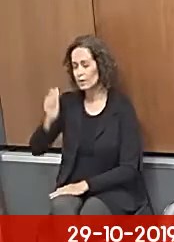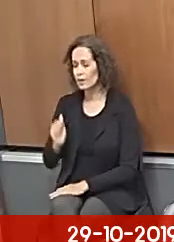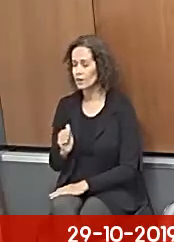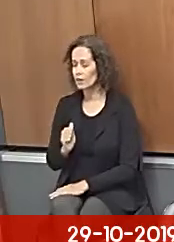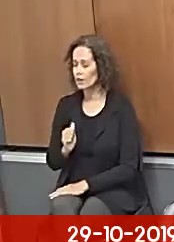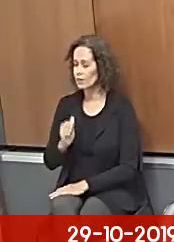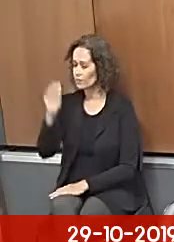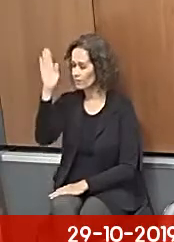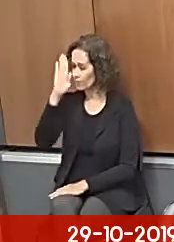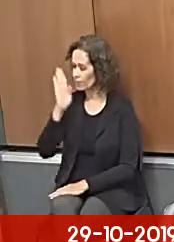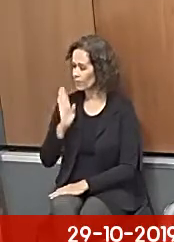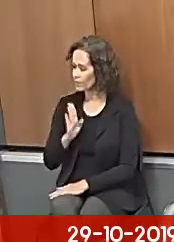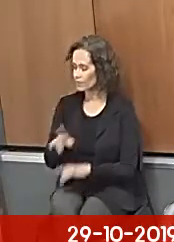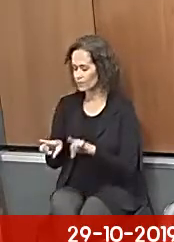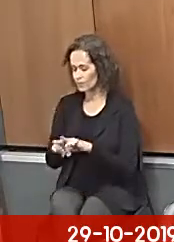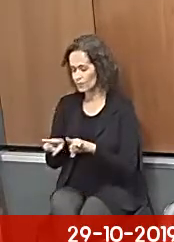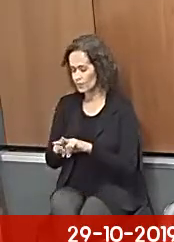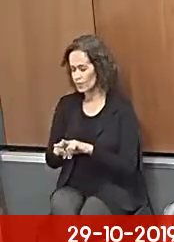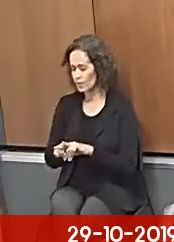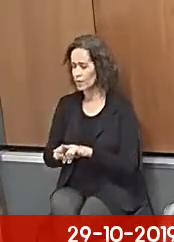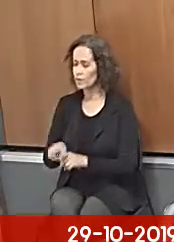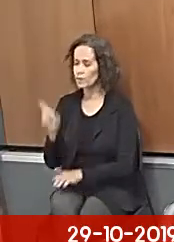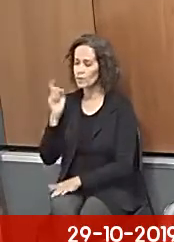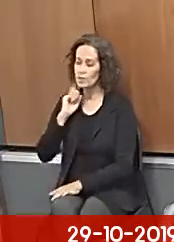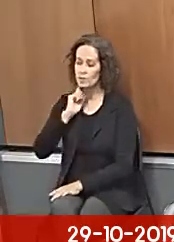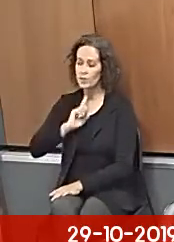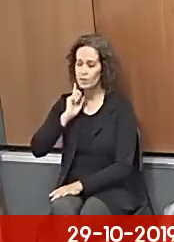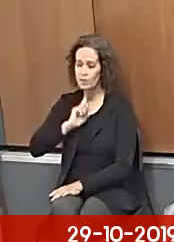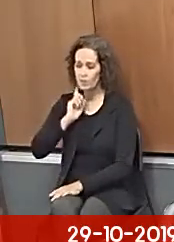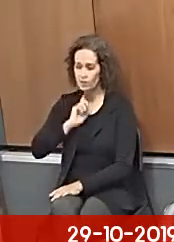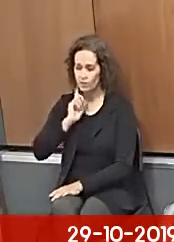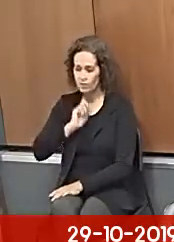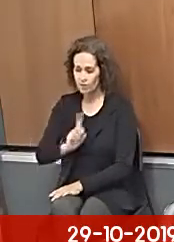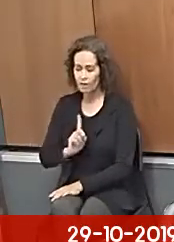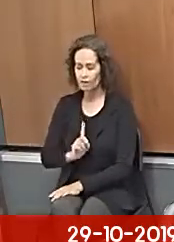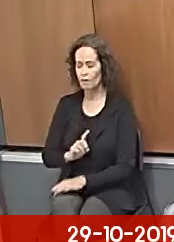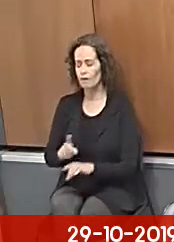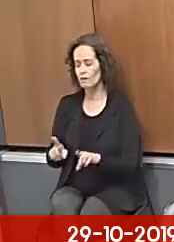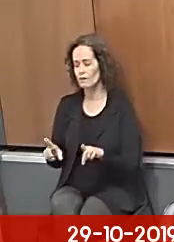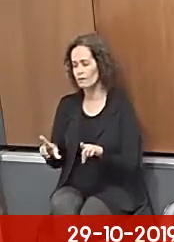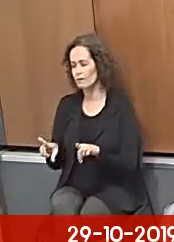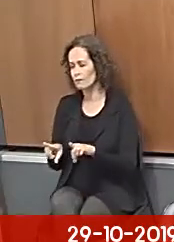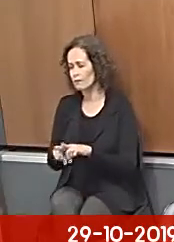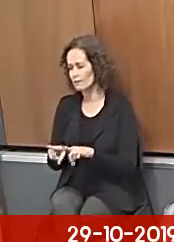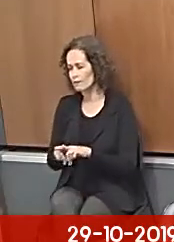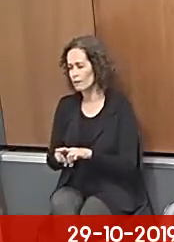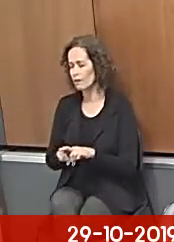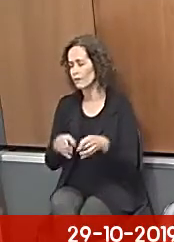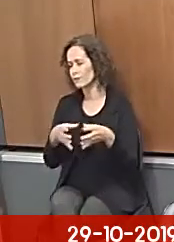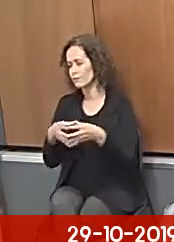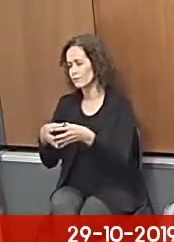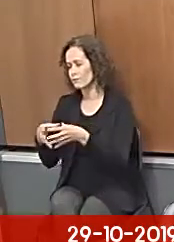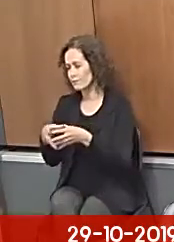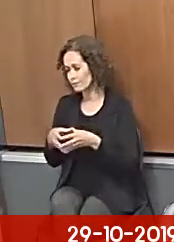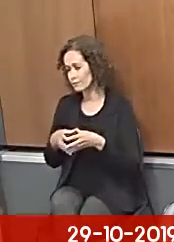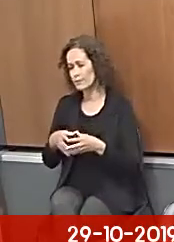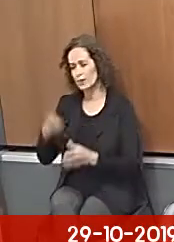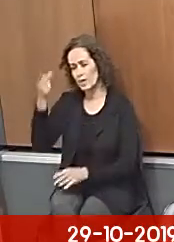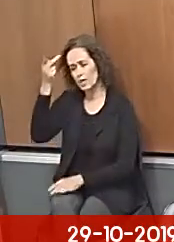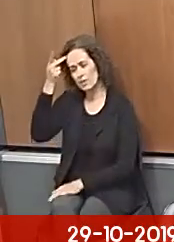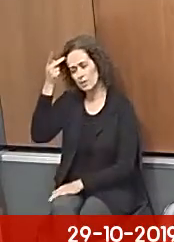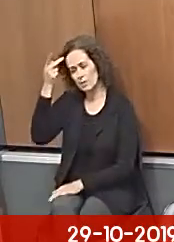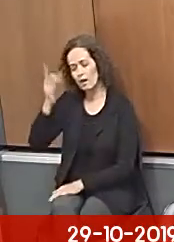Então, nós queremos trazer também para Minas Gerais. Vários clubes de São Paulo têm lá seu trabalho também com essas